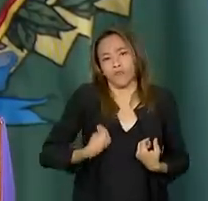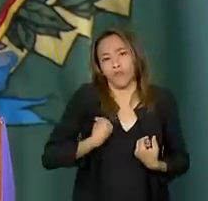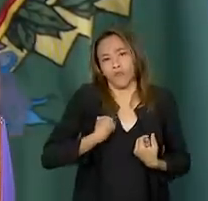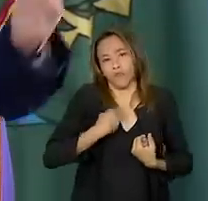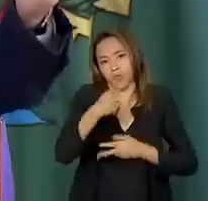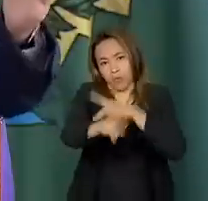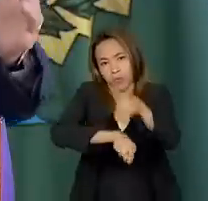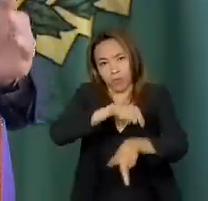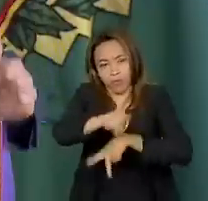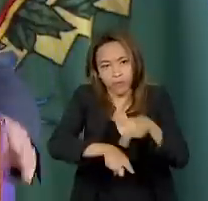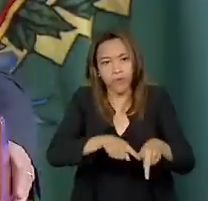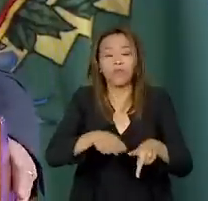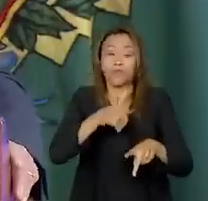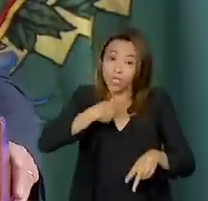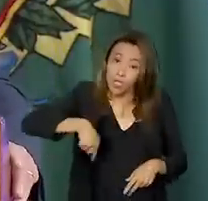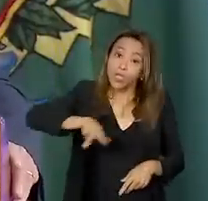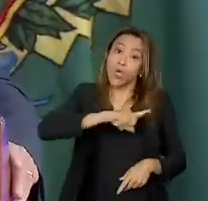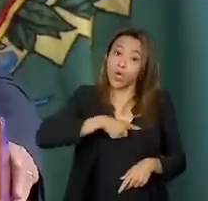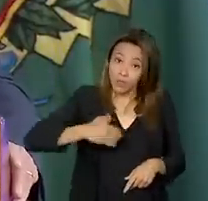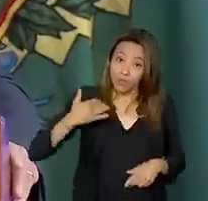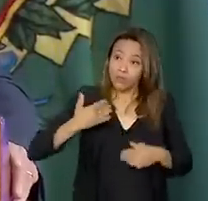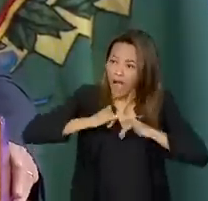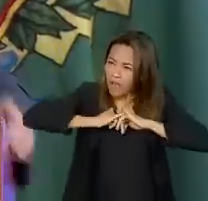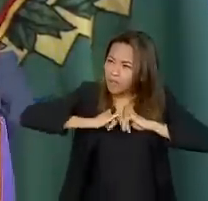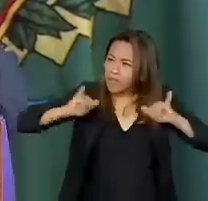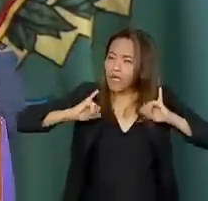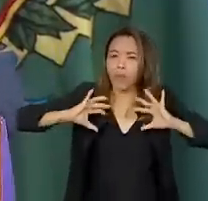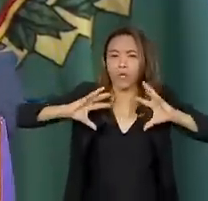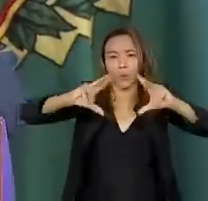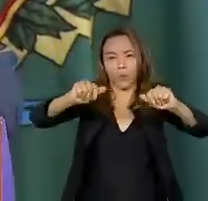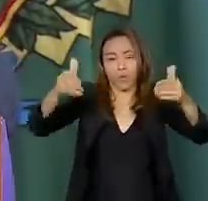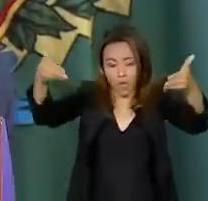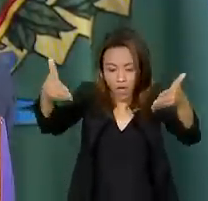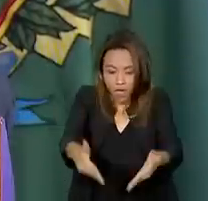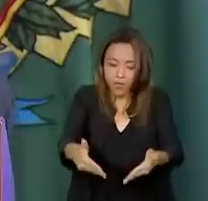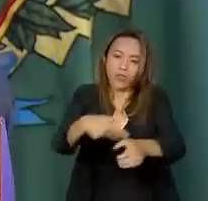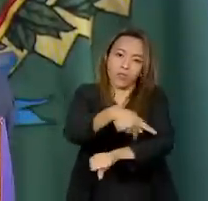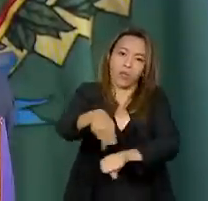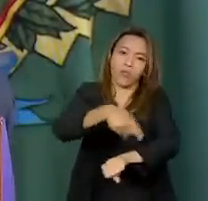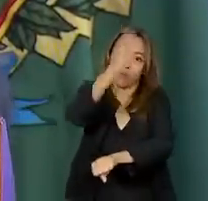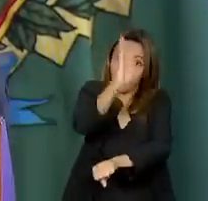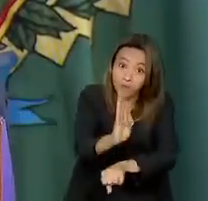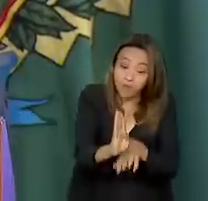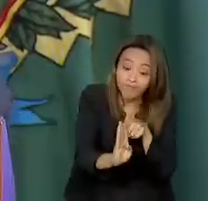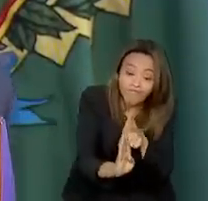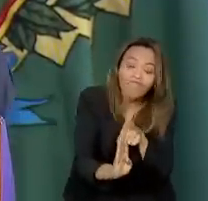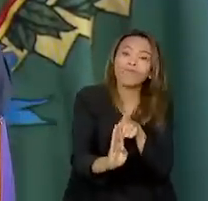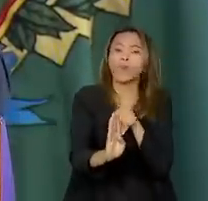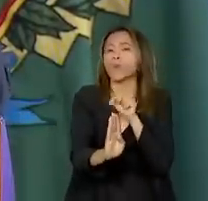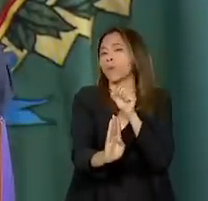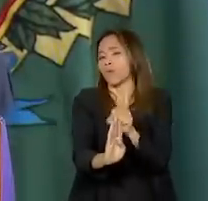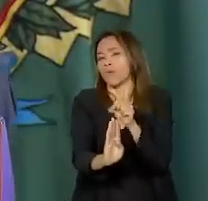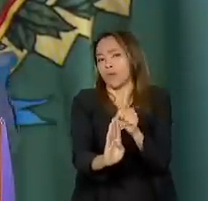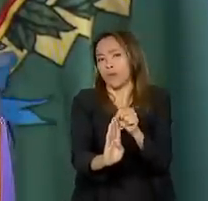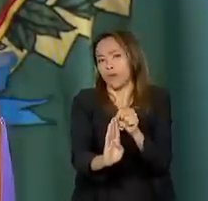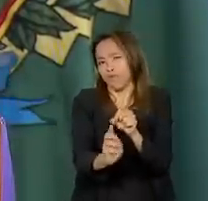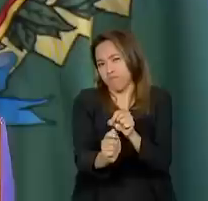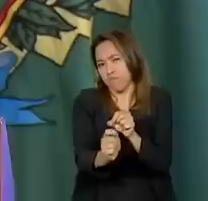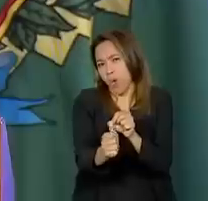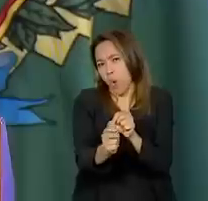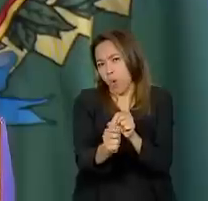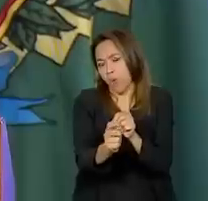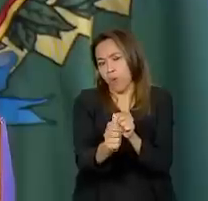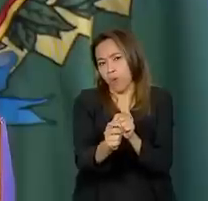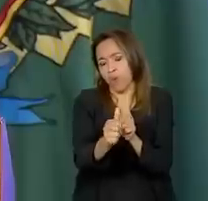gente poder dignamente dizer para todo mundo: esse país é um país em que poucos